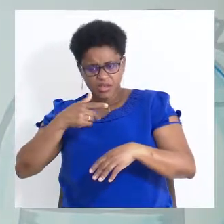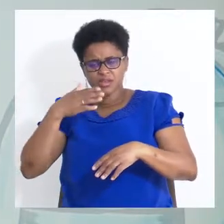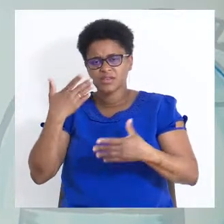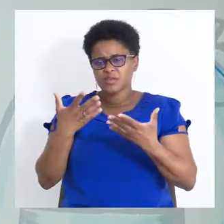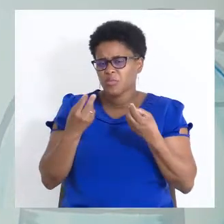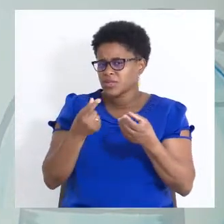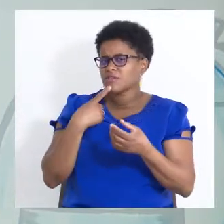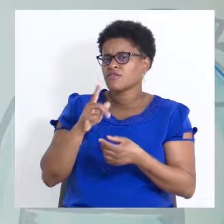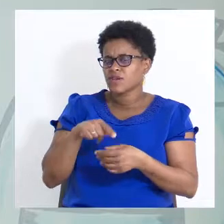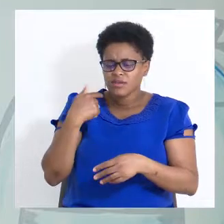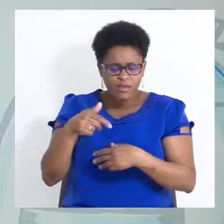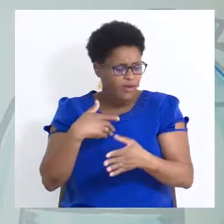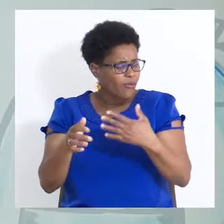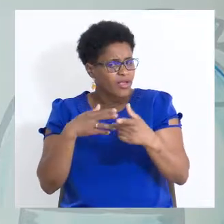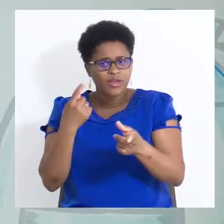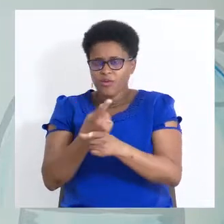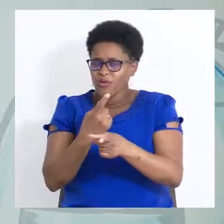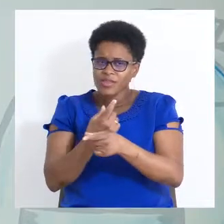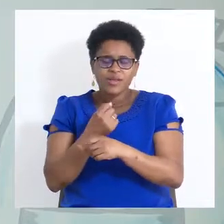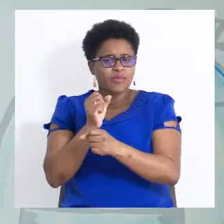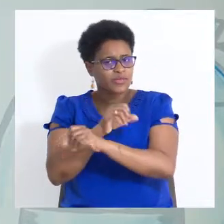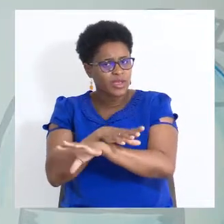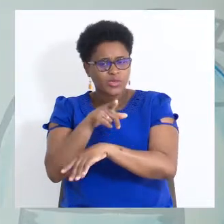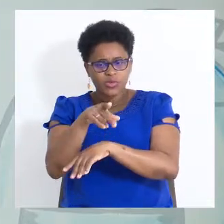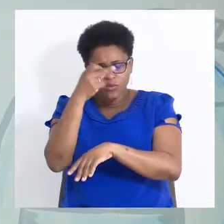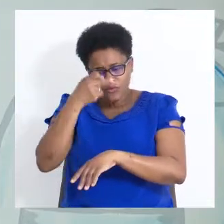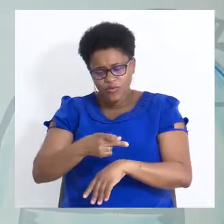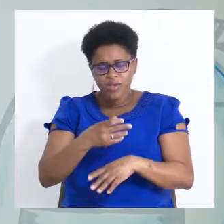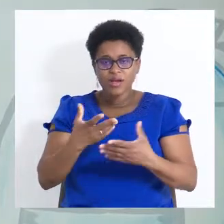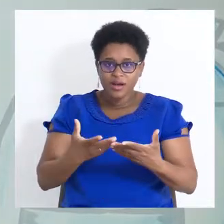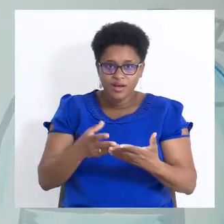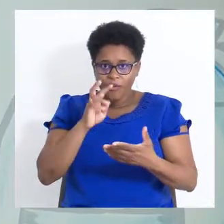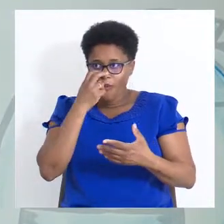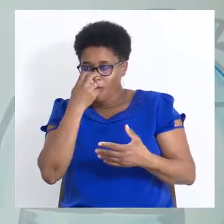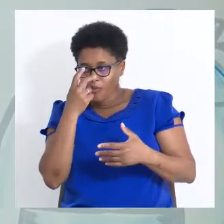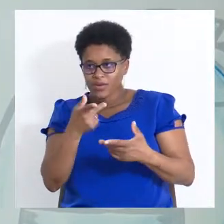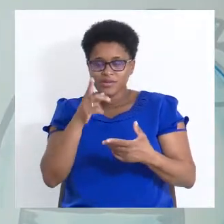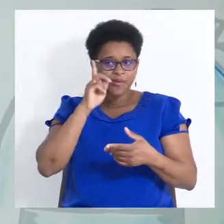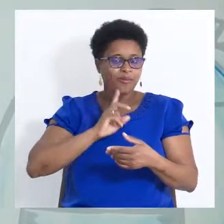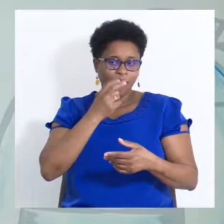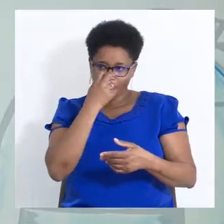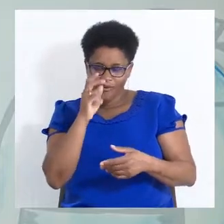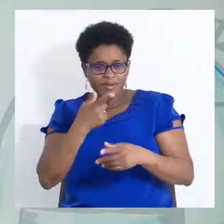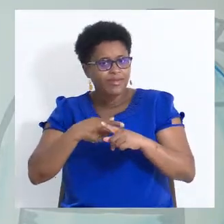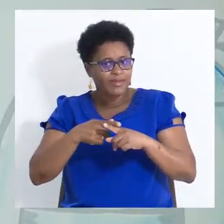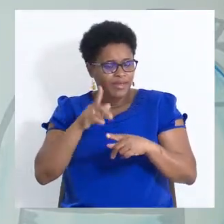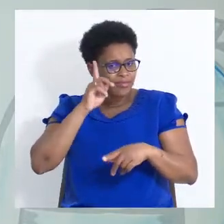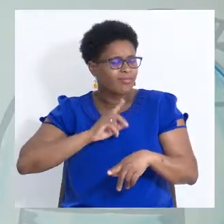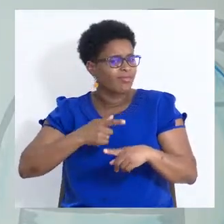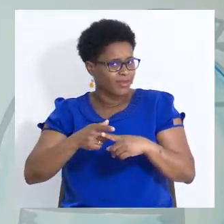que certas vezes há qualquer coisa que é publicitário e tu ficas logo curioso,